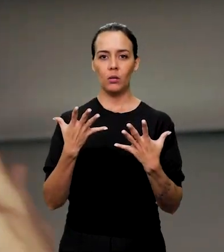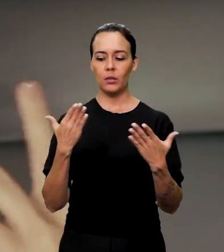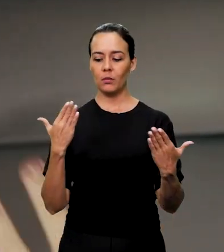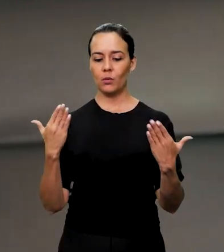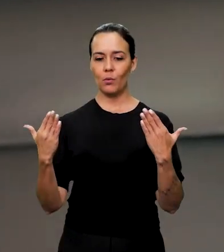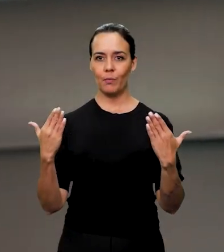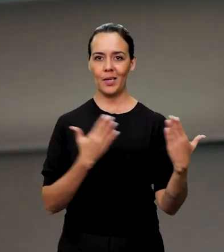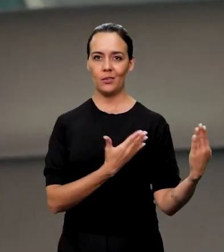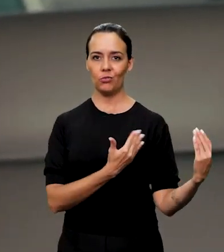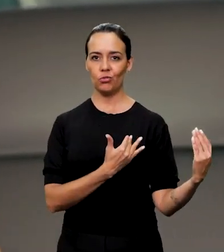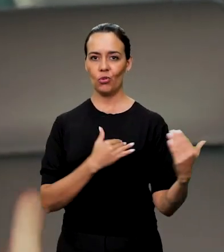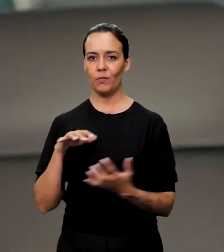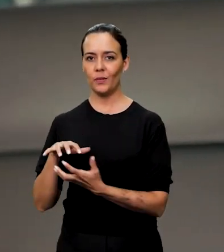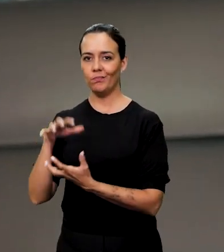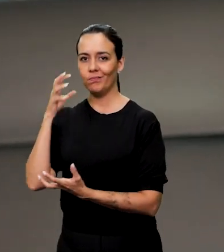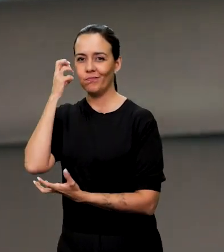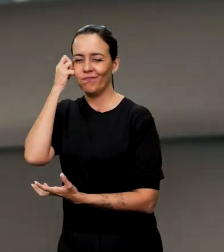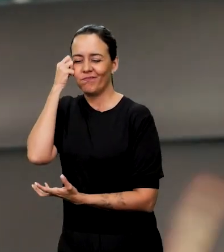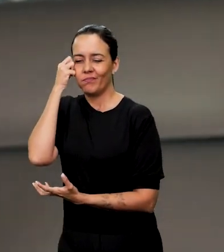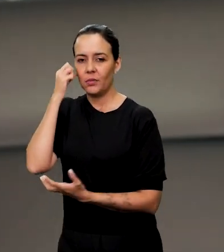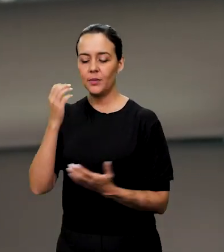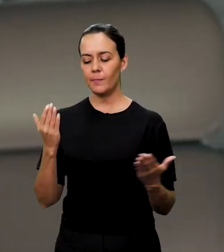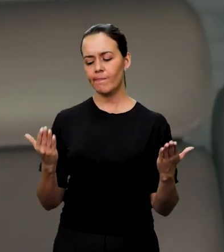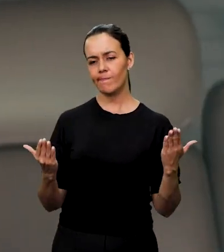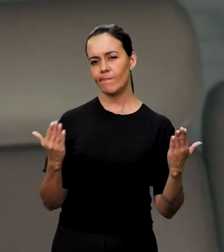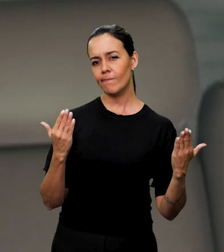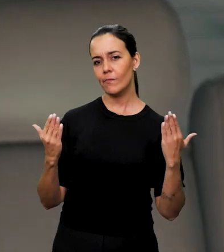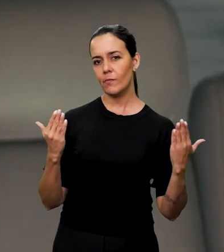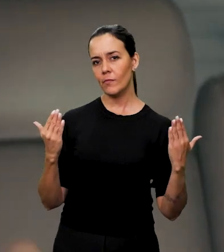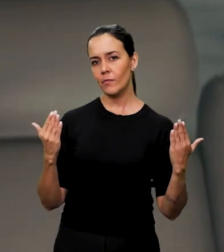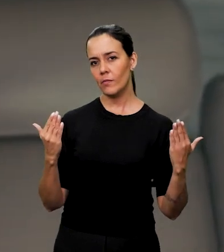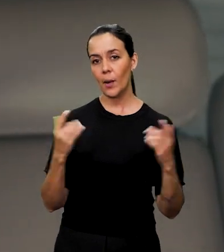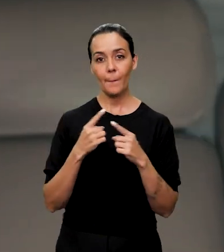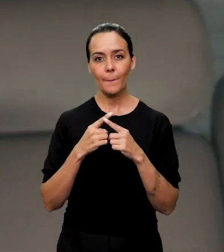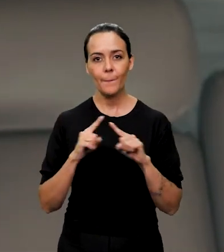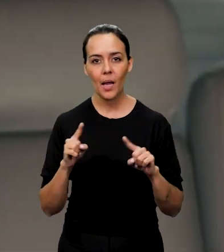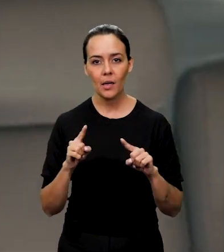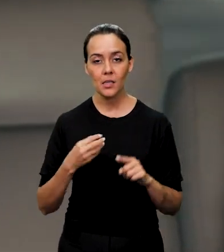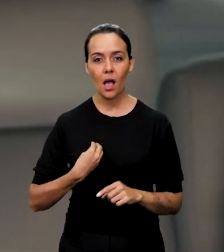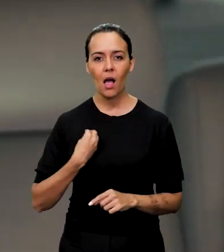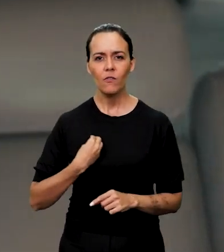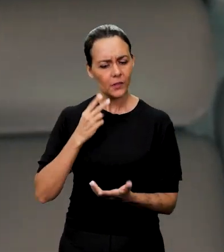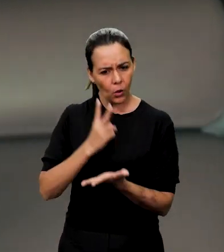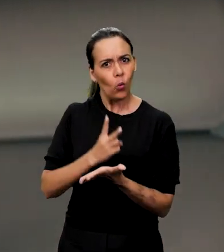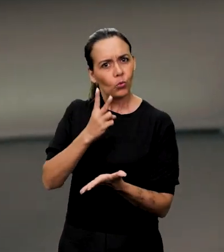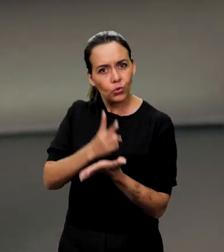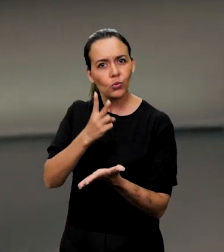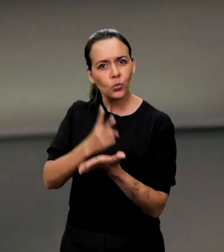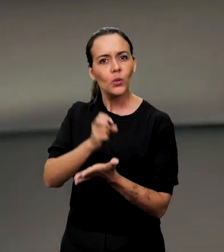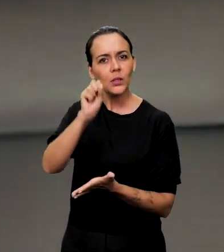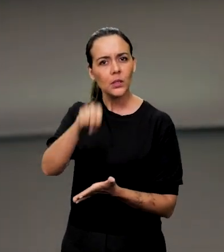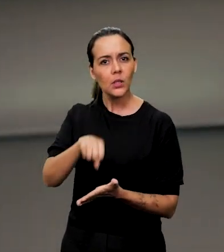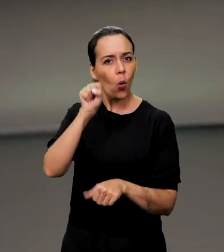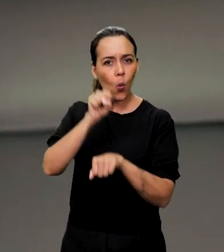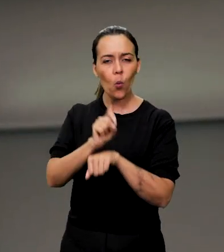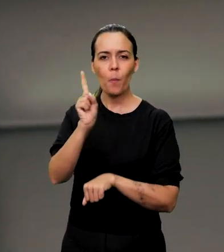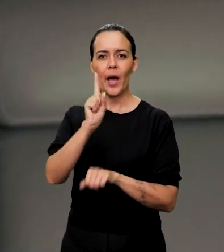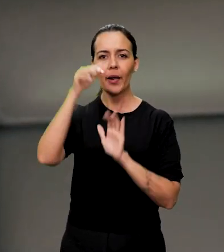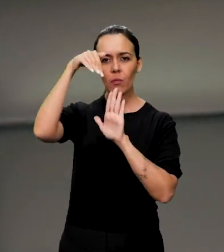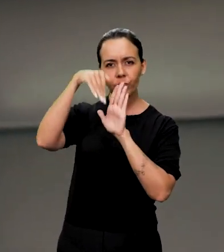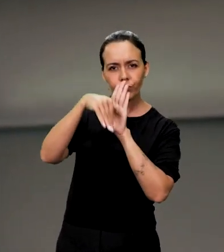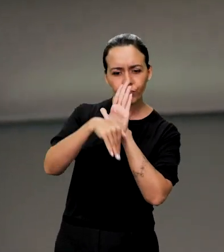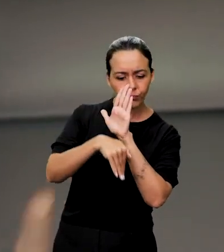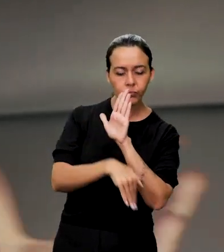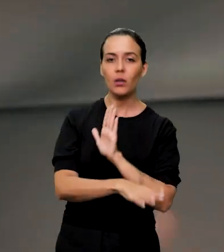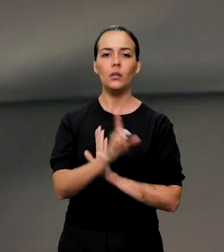gente tem esse desejo, a gente tem essa vida, mas que não é verdade. Esse pulsar de vida, ele continua ao longo de toda a nossa vida. É lógico que, na